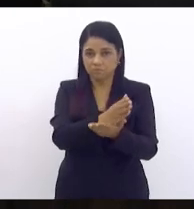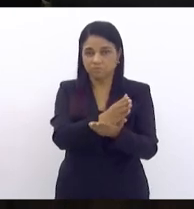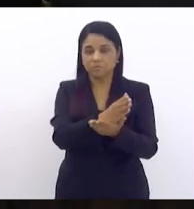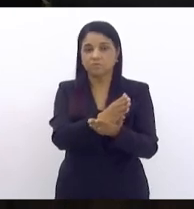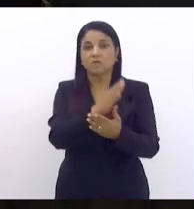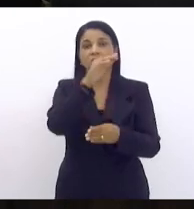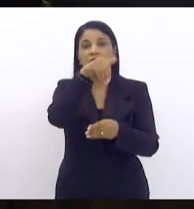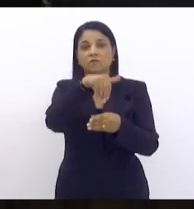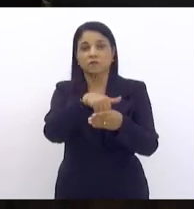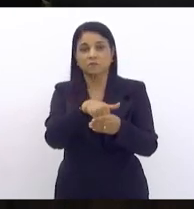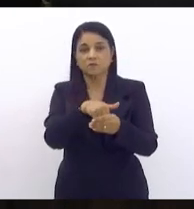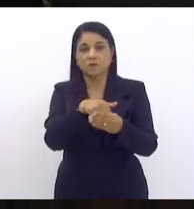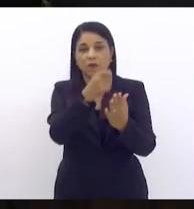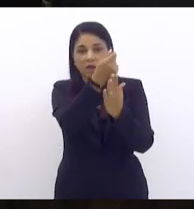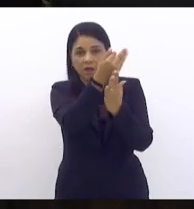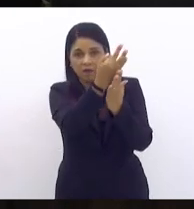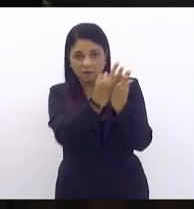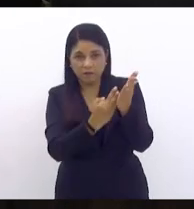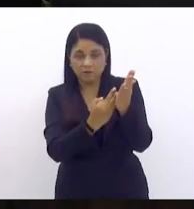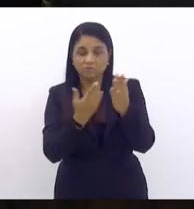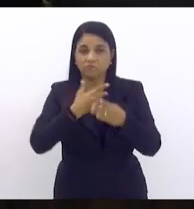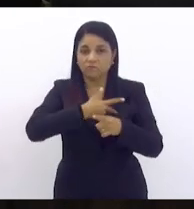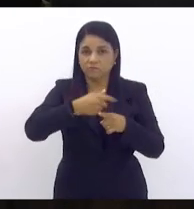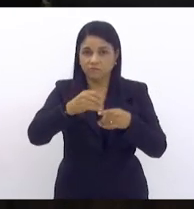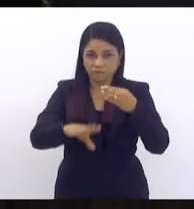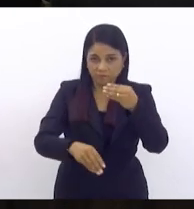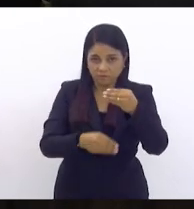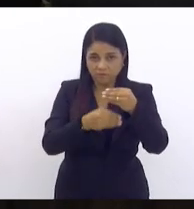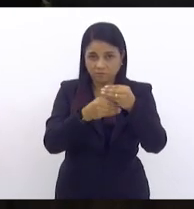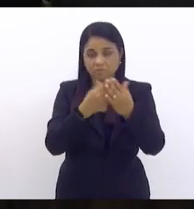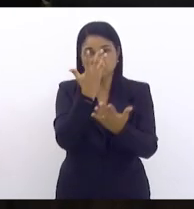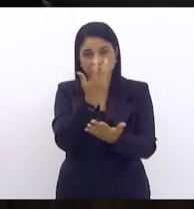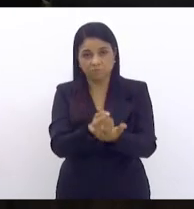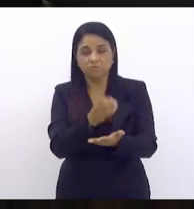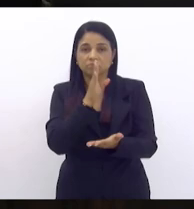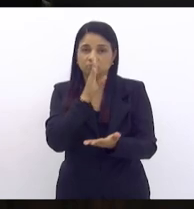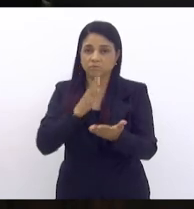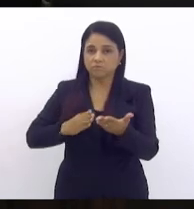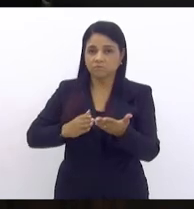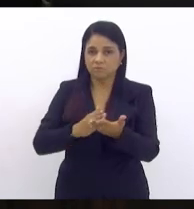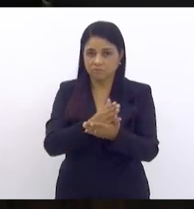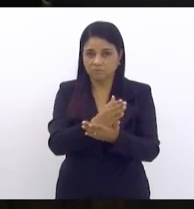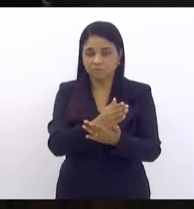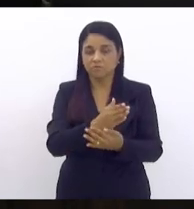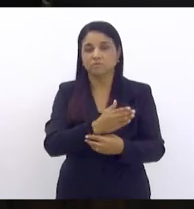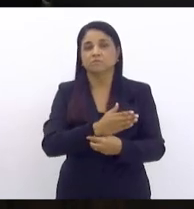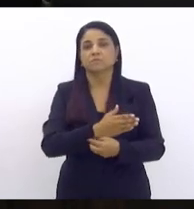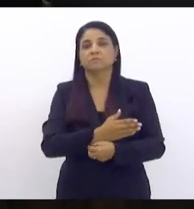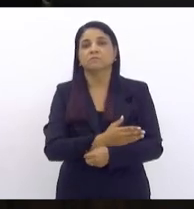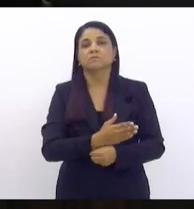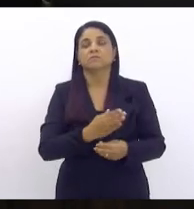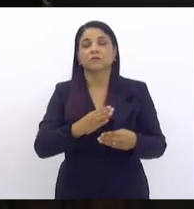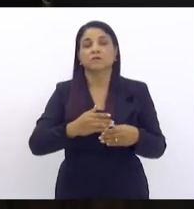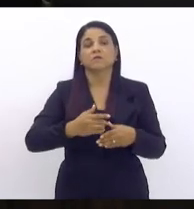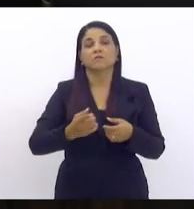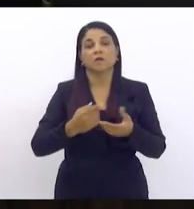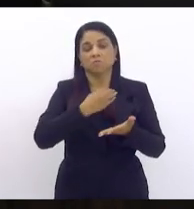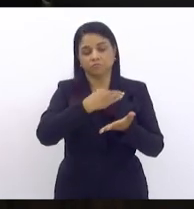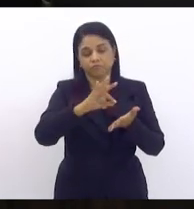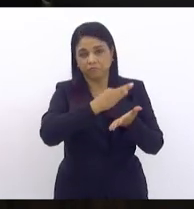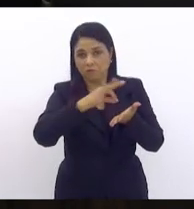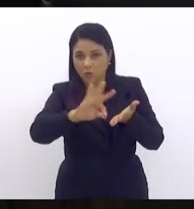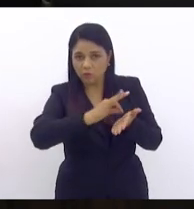Em votação, a redação do vencido, assim emendado. Os senhores que aprovam permaneçam como estão. Aprovado. Vai a